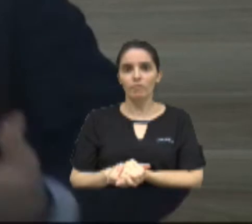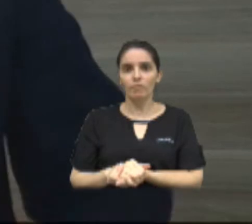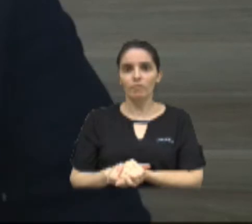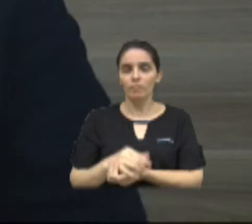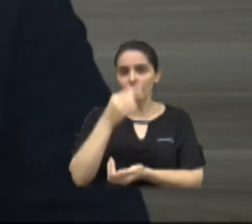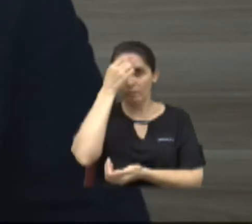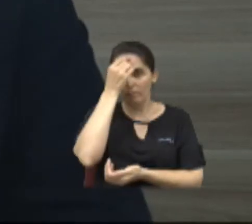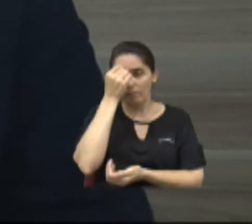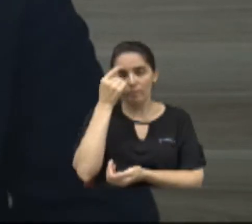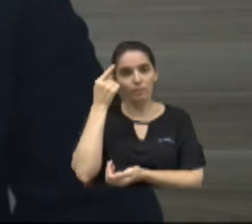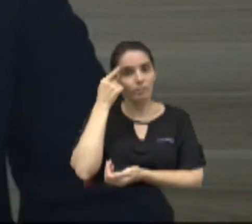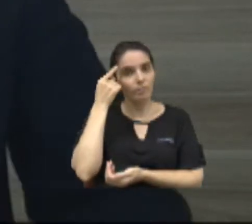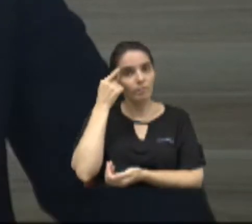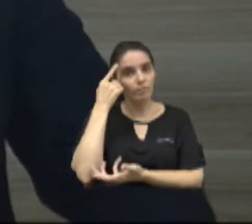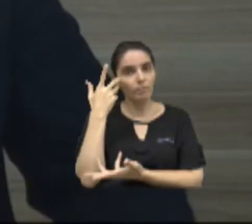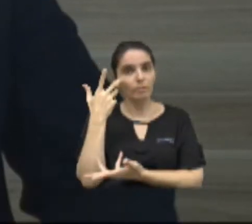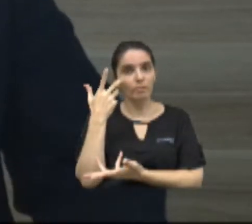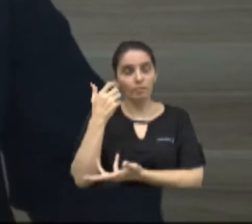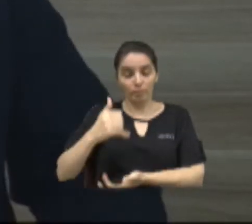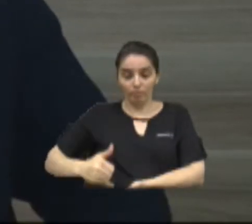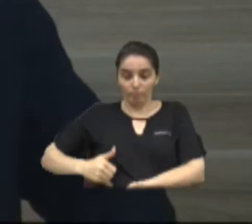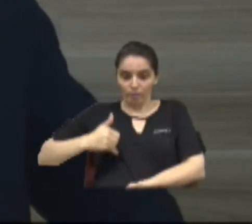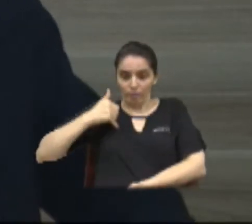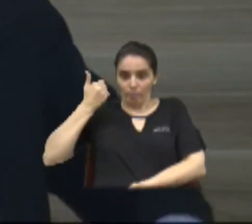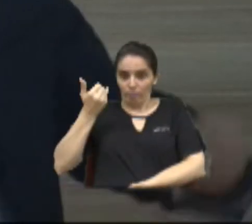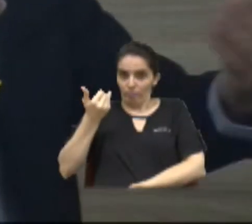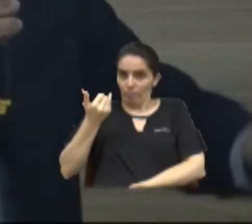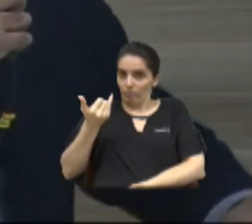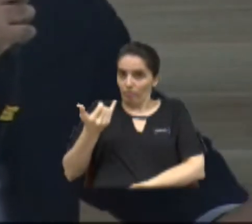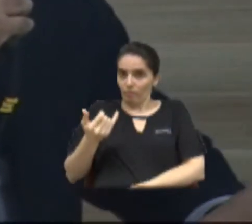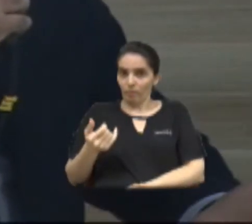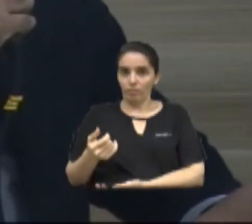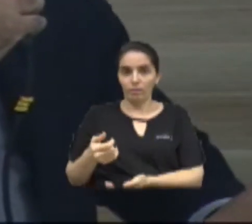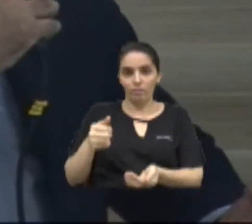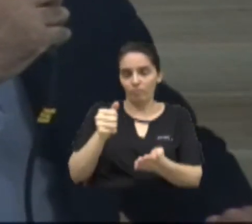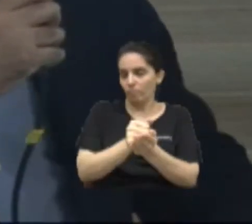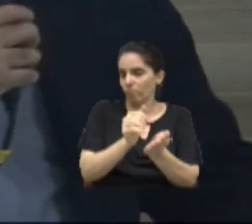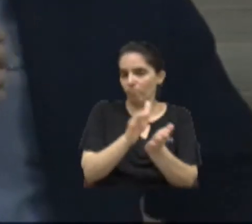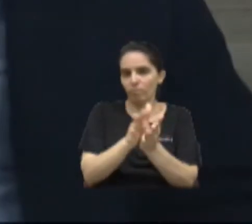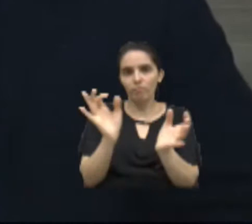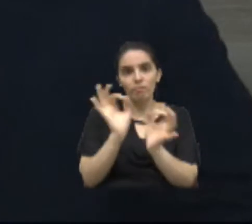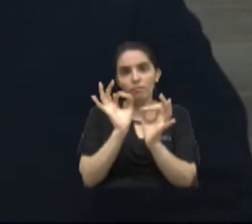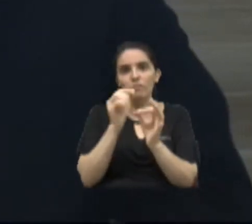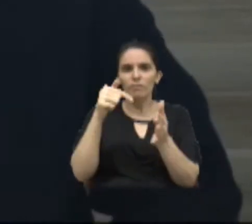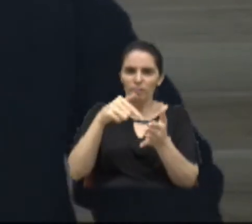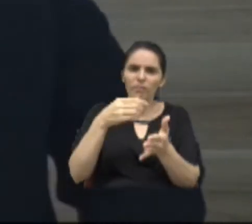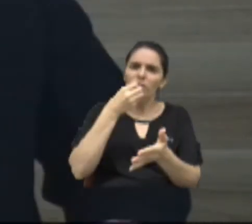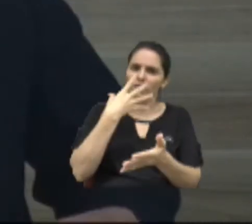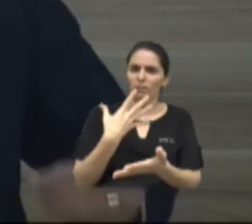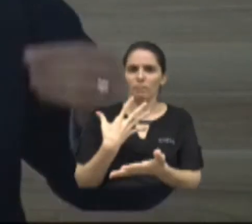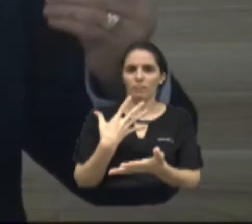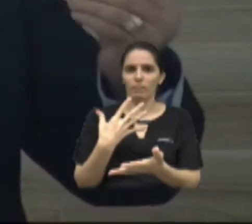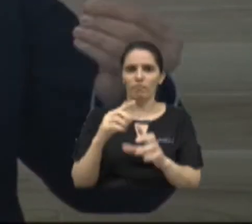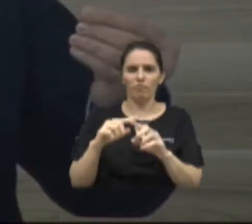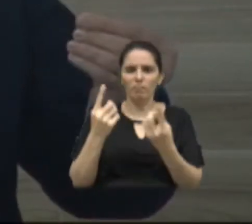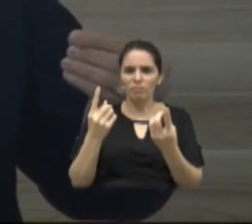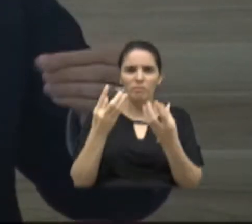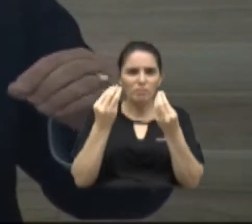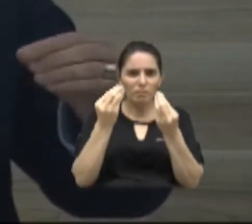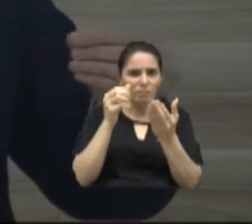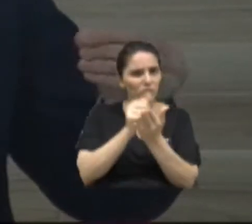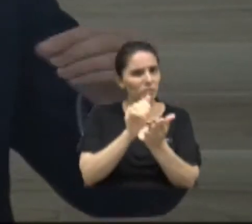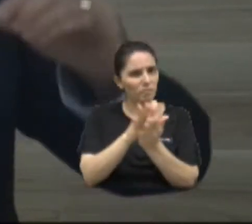ver, orgulhoso a gente falar que quase não arrecada dinheiro com multa, né? Então, diante de tudo